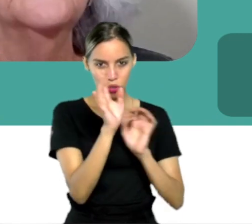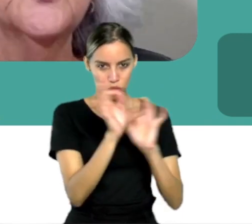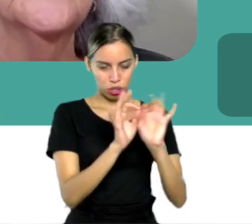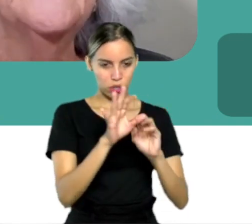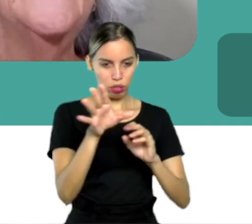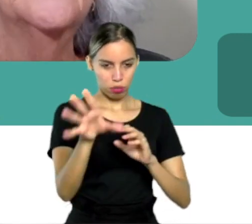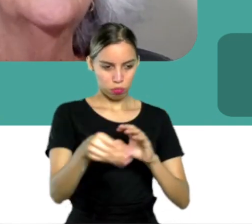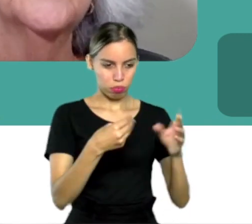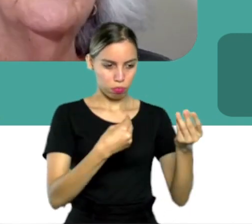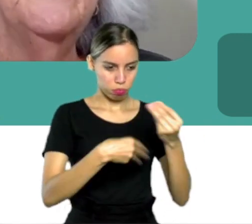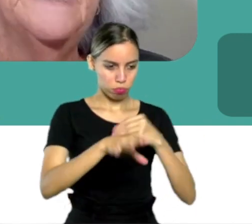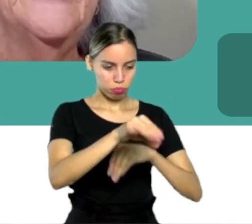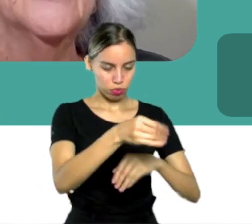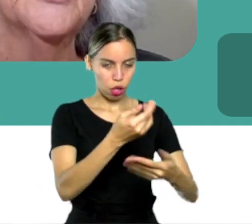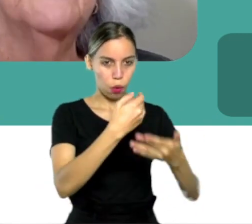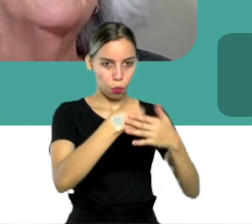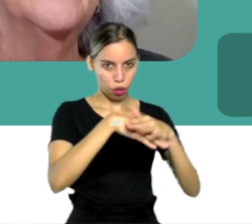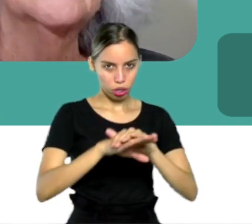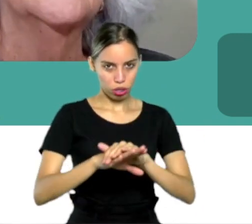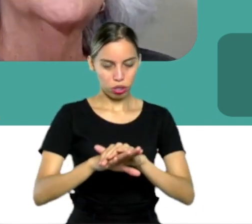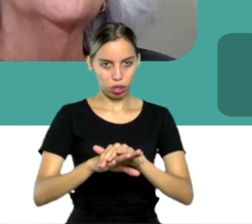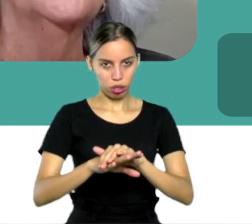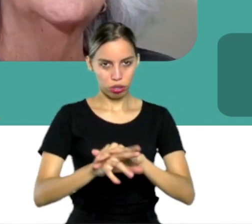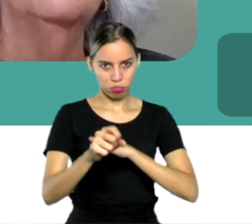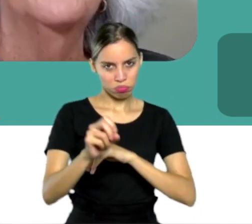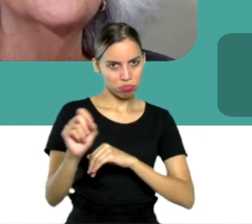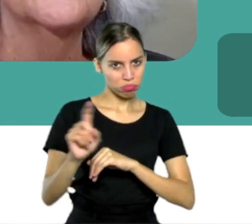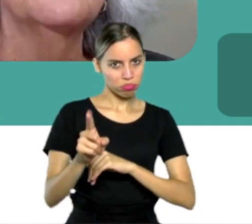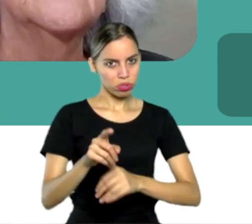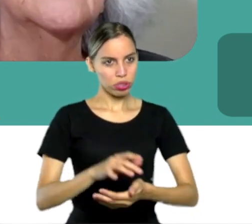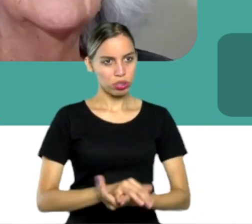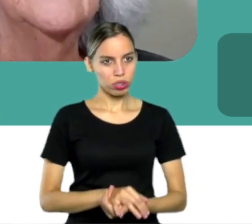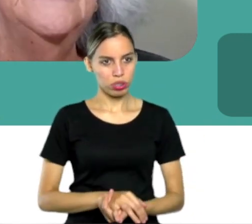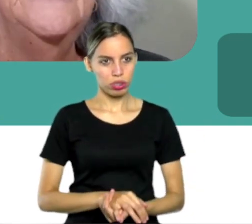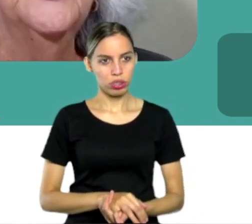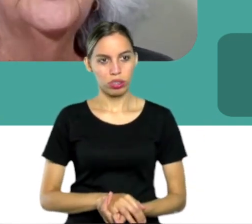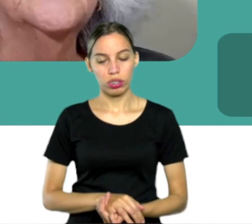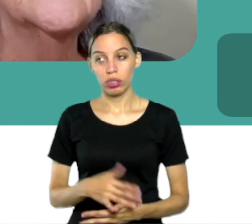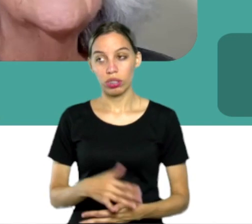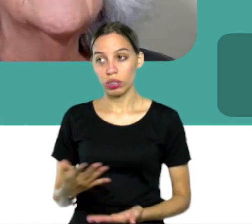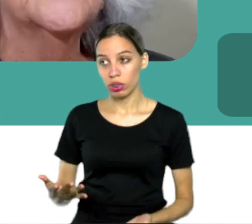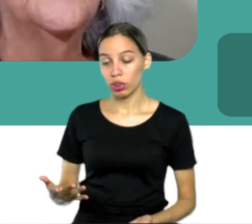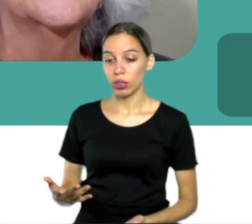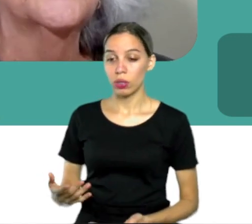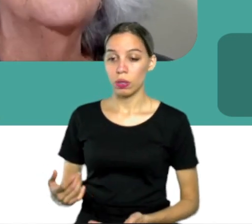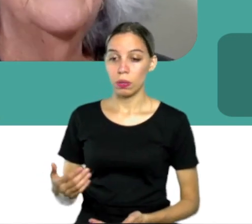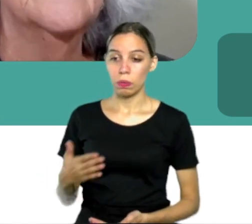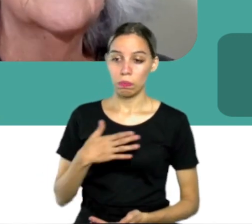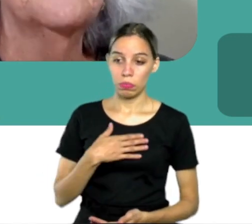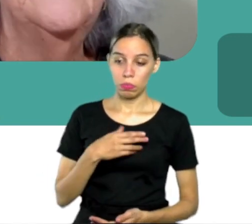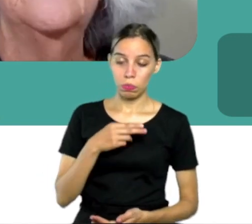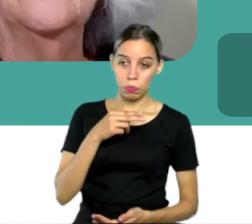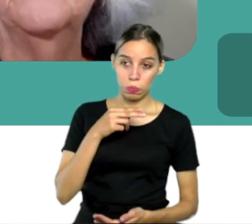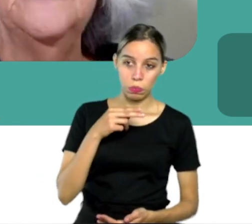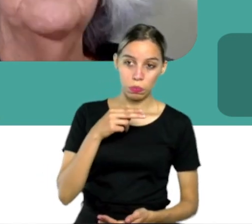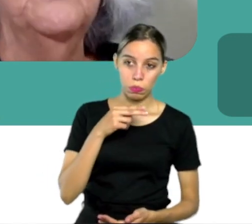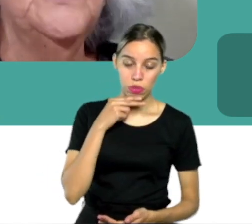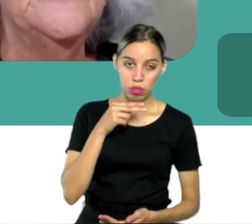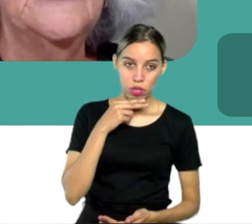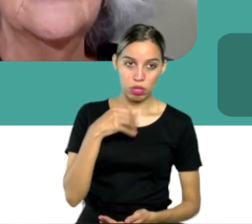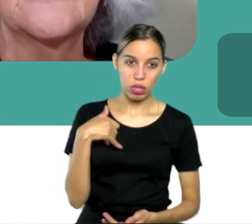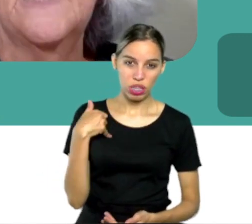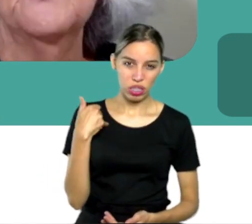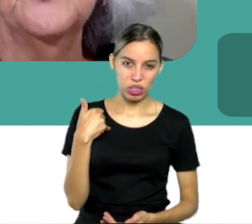tenho os 2 netos, eu vim para Araxá, o Francisco tinha poucos meses. Todas as nossas conversas, porque ele era um menino